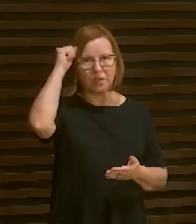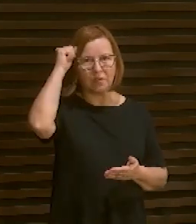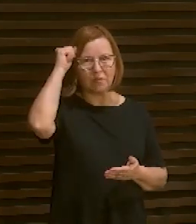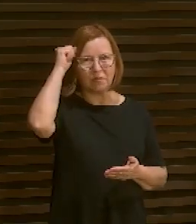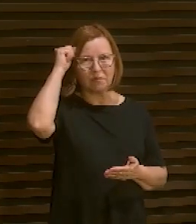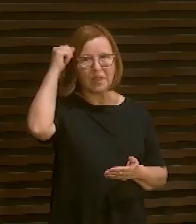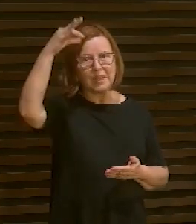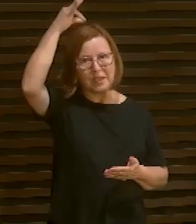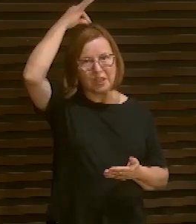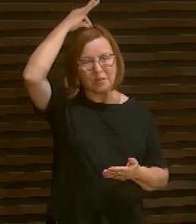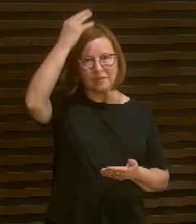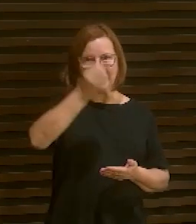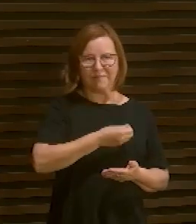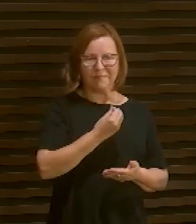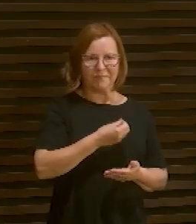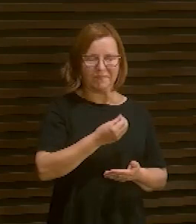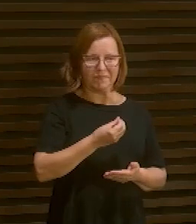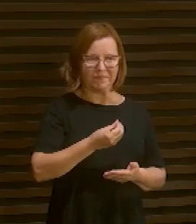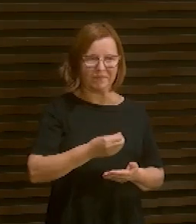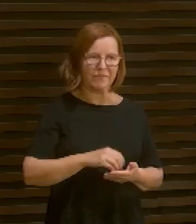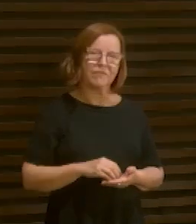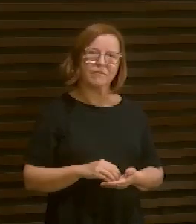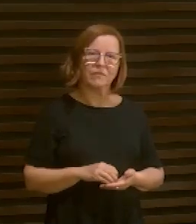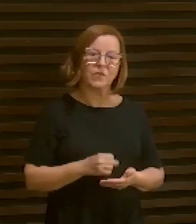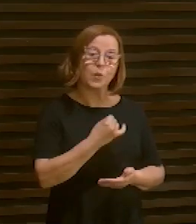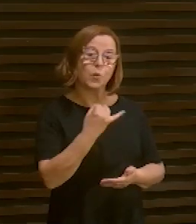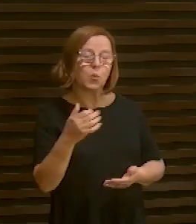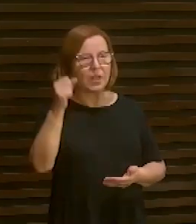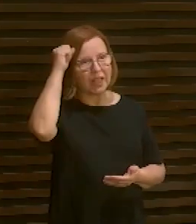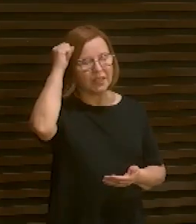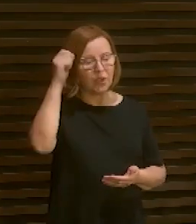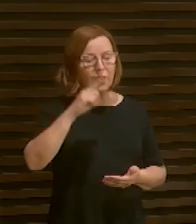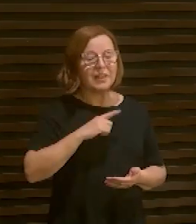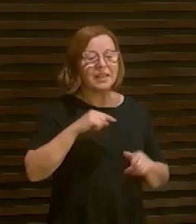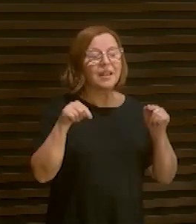porém, é espírito vivificante. Quantos Adãos tem aqui?